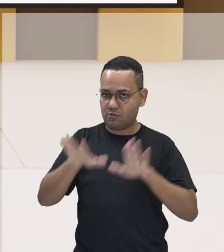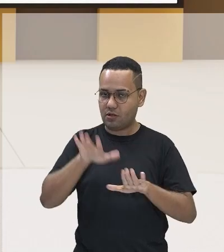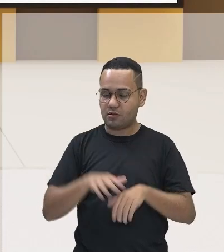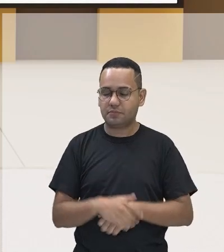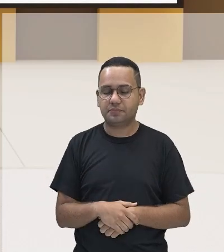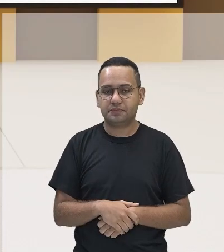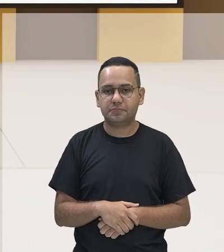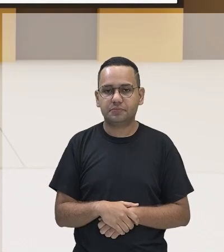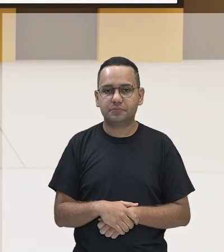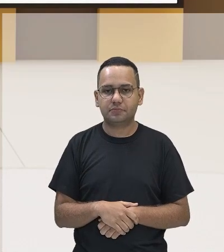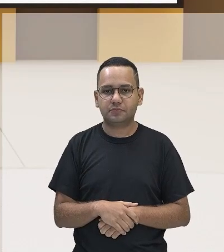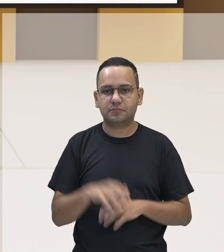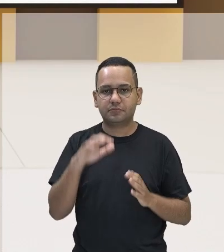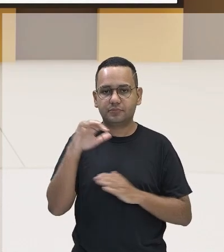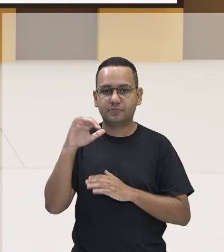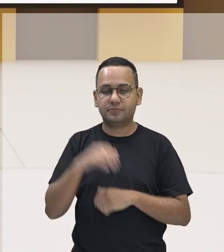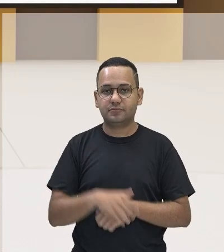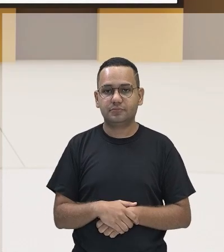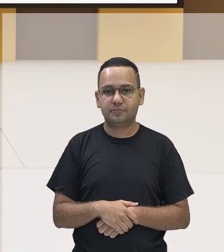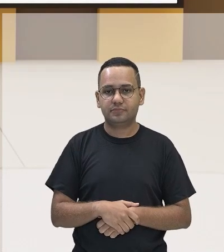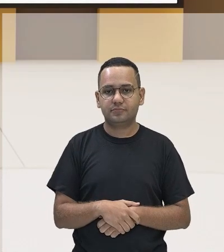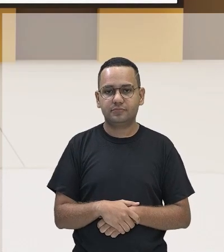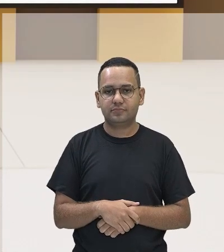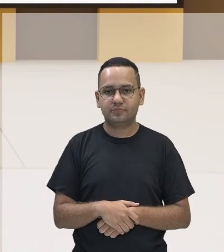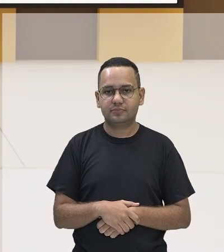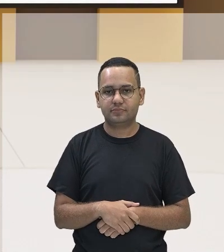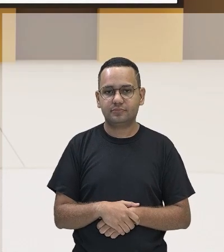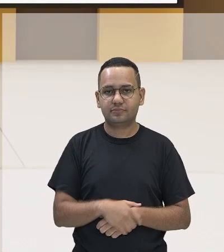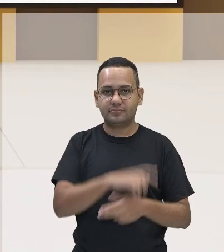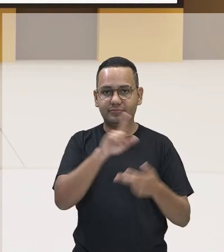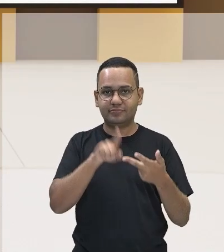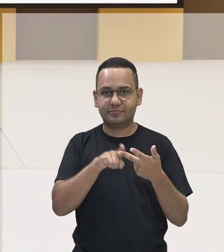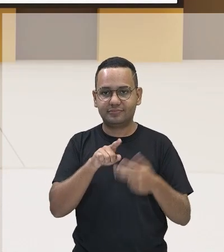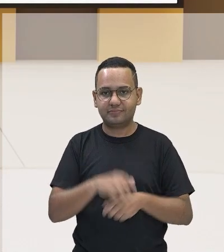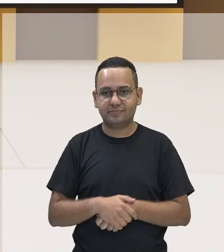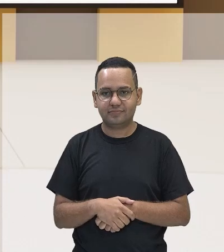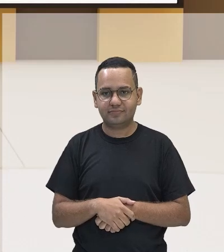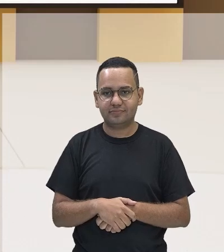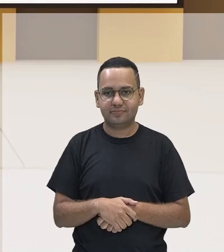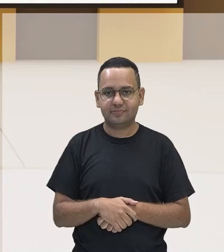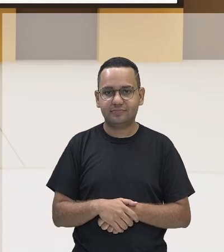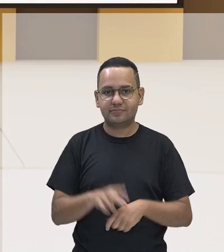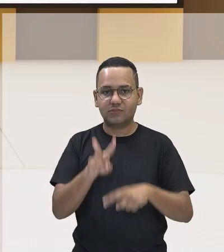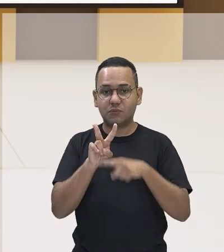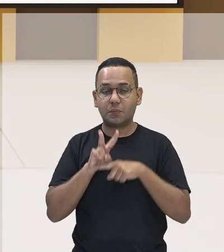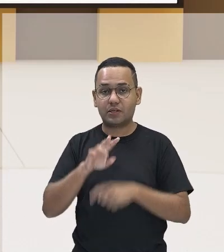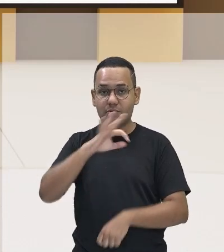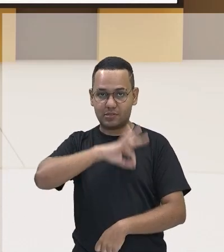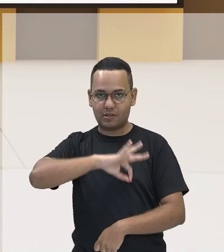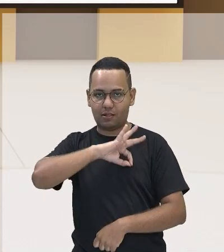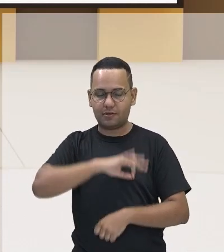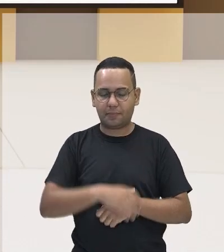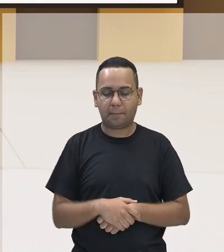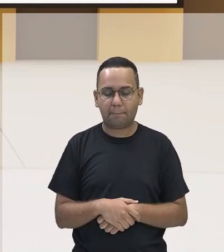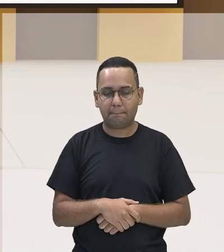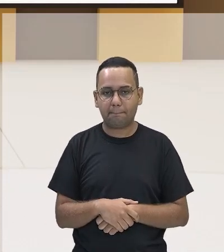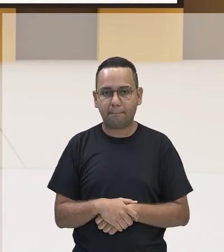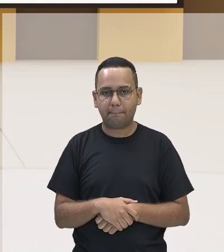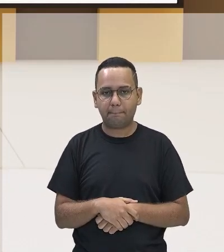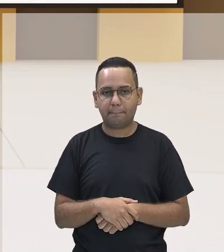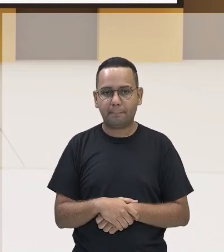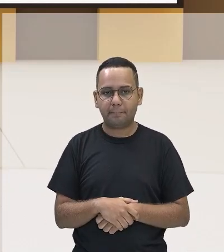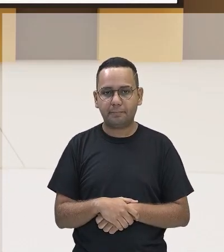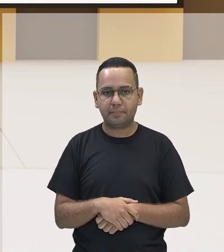nosso número 3 agora é o empréstimo de salário, né? Aquele empréstimo que você efetua